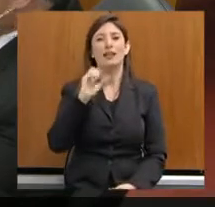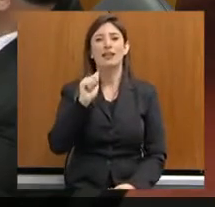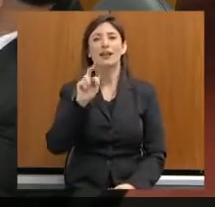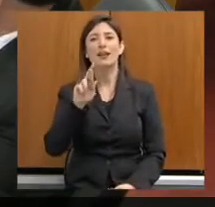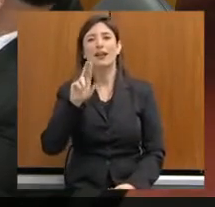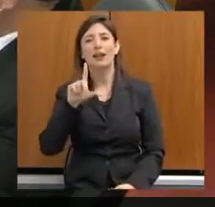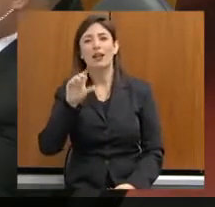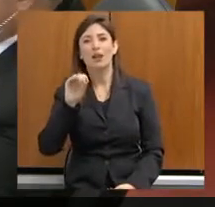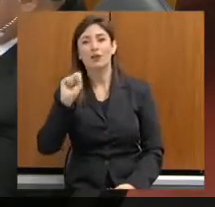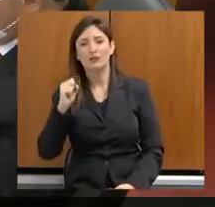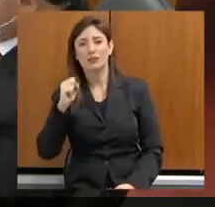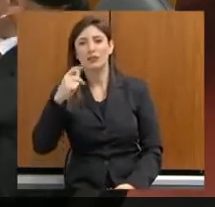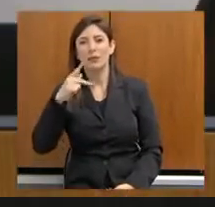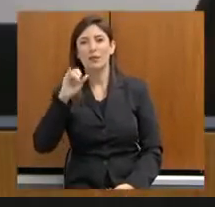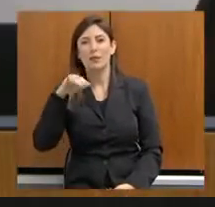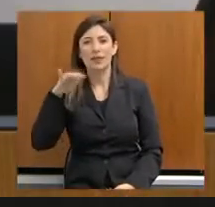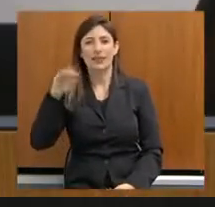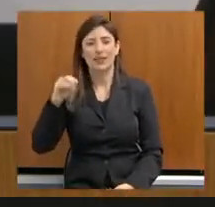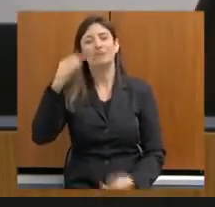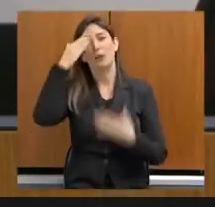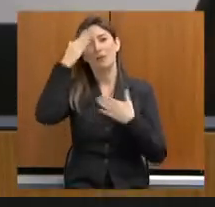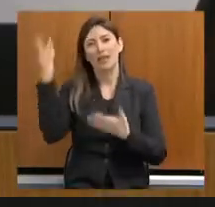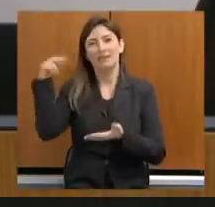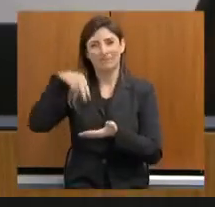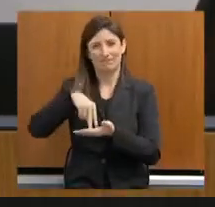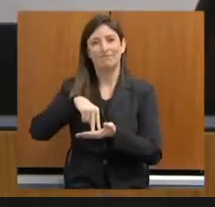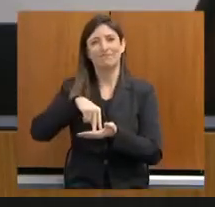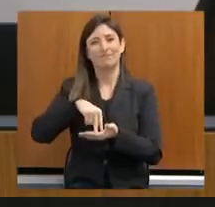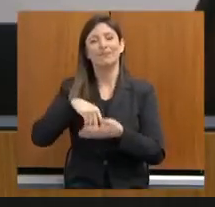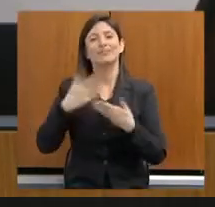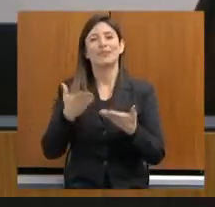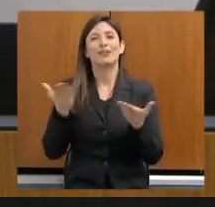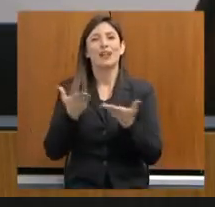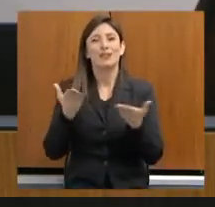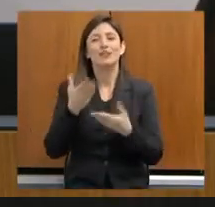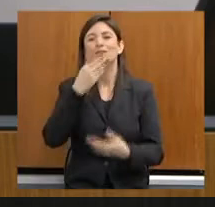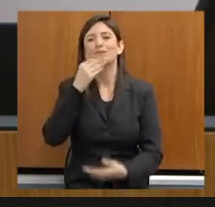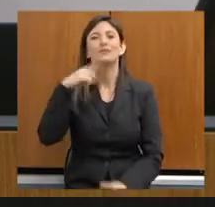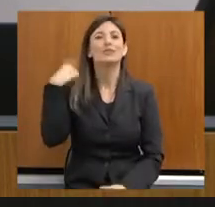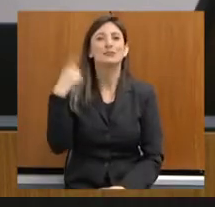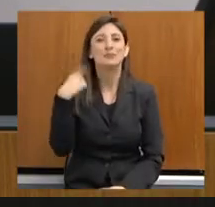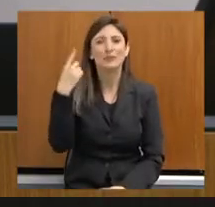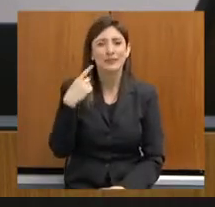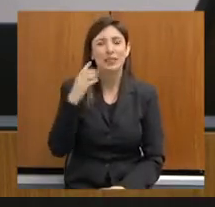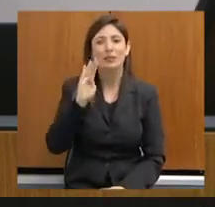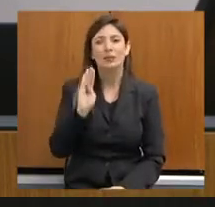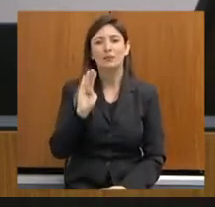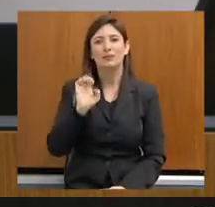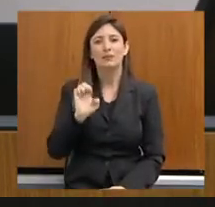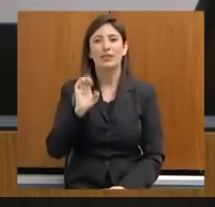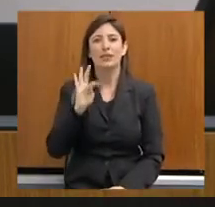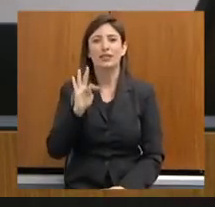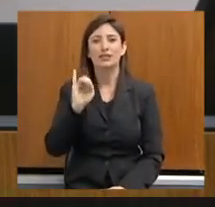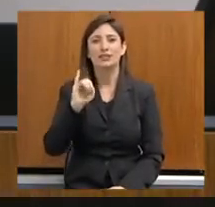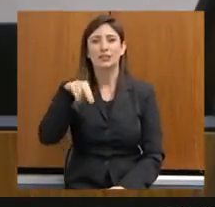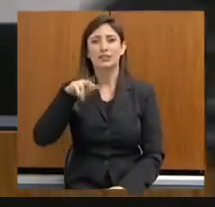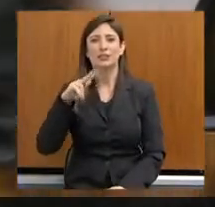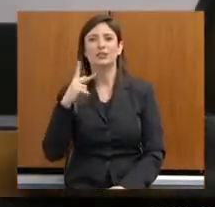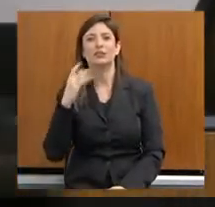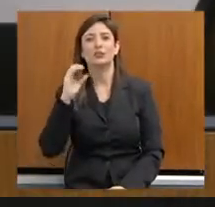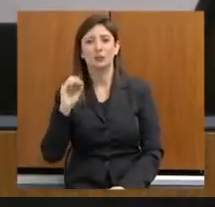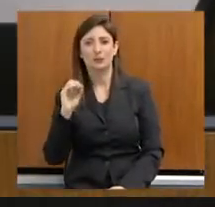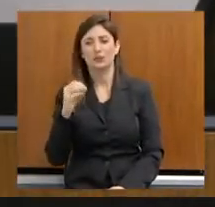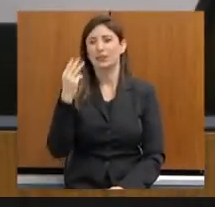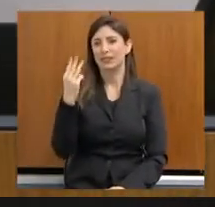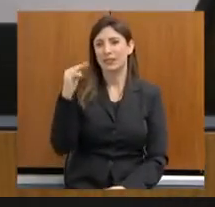apresenta Olá neste instante passo a palavra ao Deputado Betinho Pinto coelho por